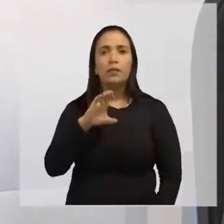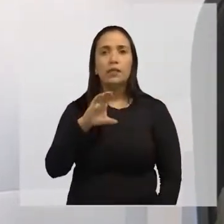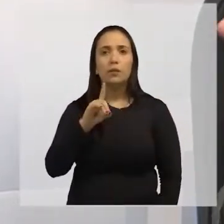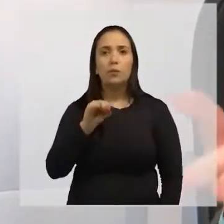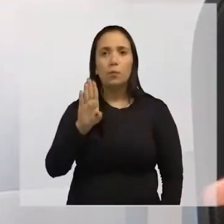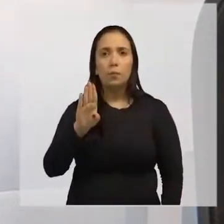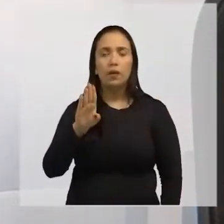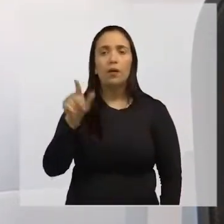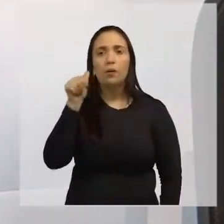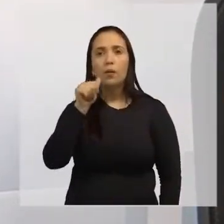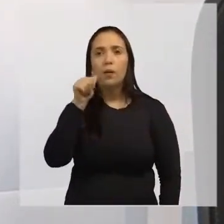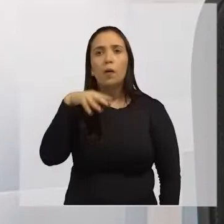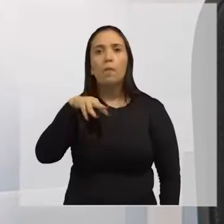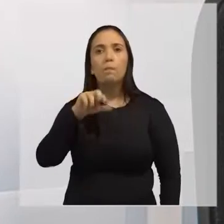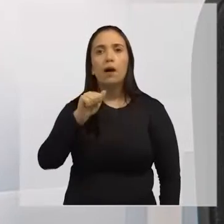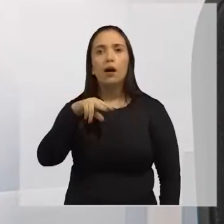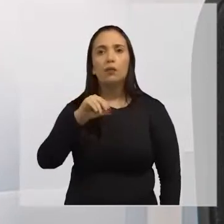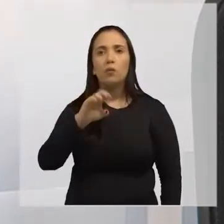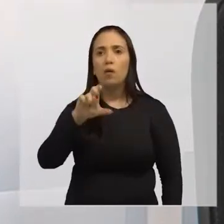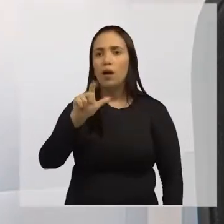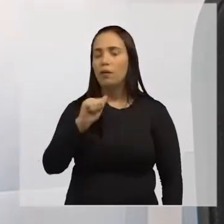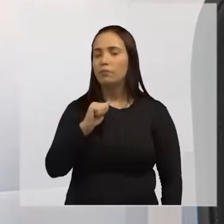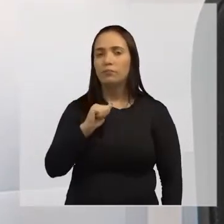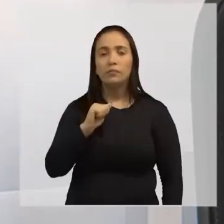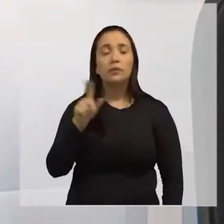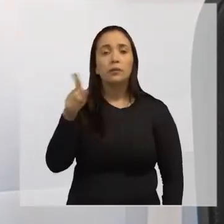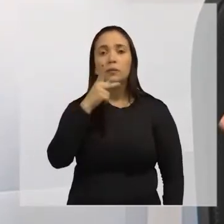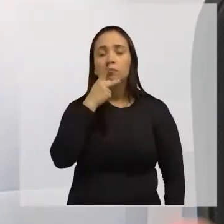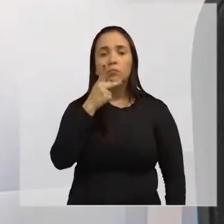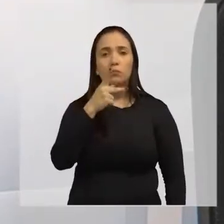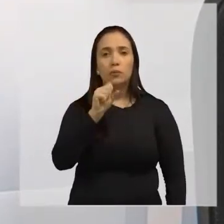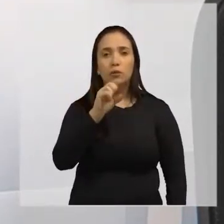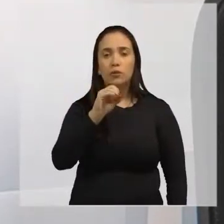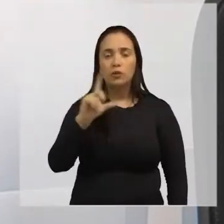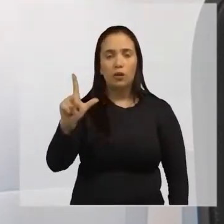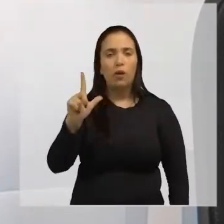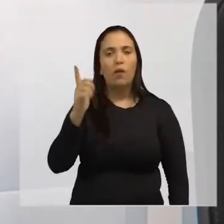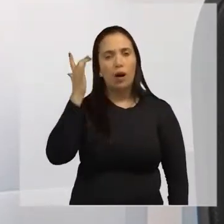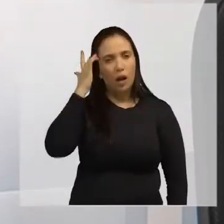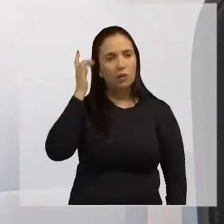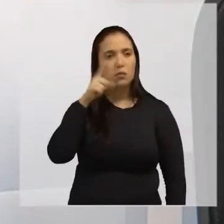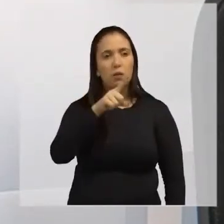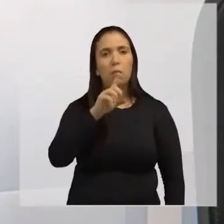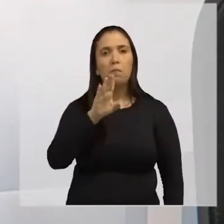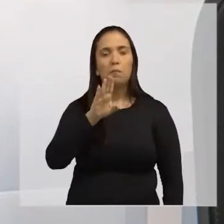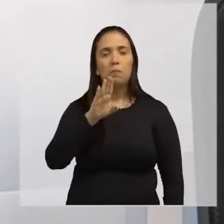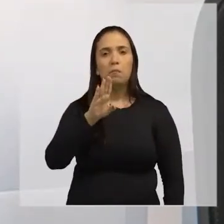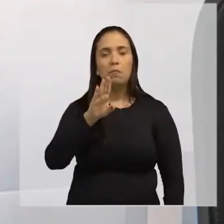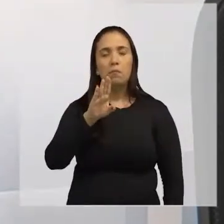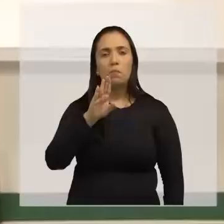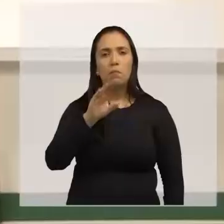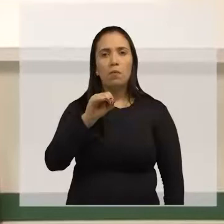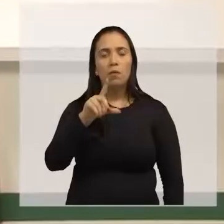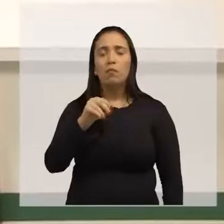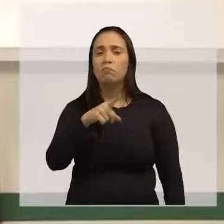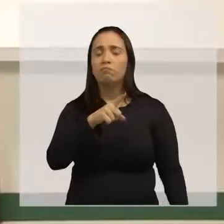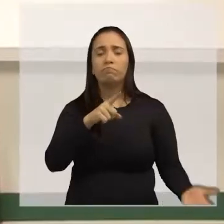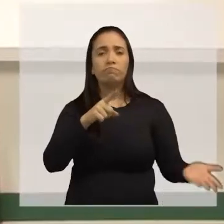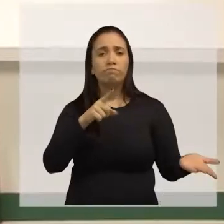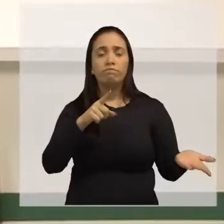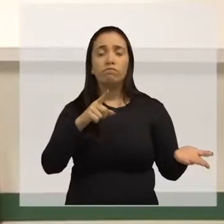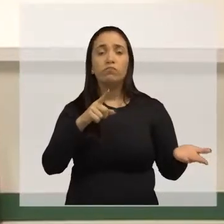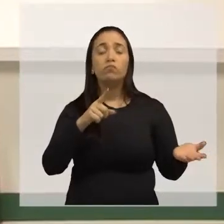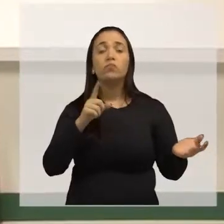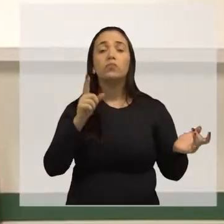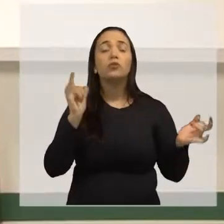Manuela, não adianta. Não pegou. Não sabe o próprio pessoal já notou que o Boulos não empolgou. O que sobrou